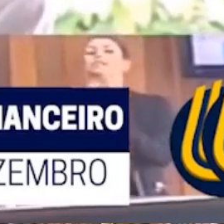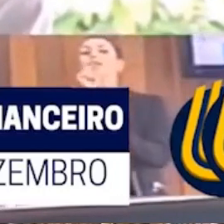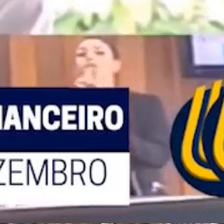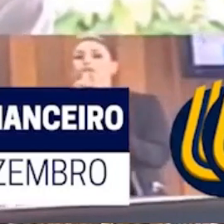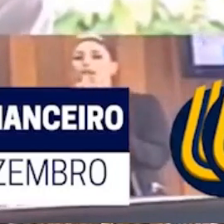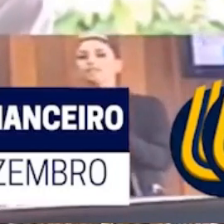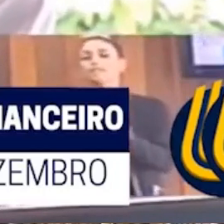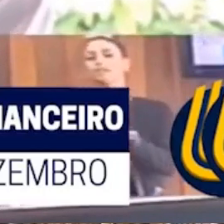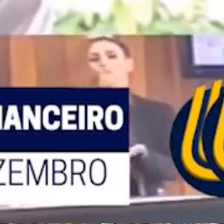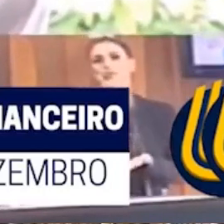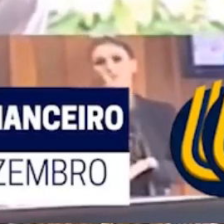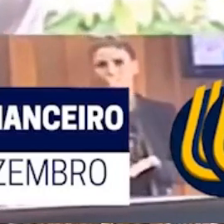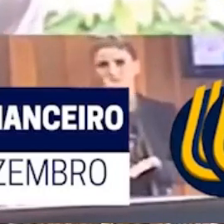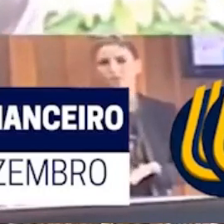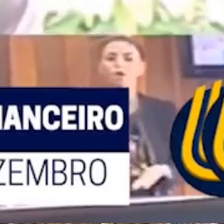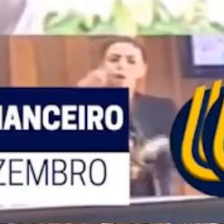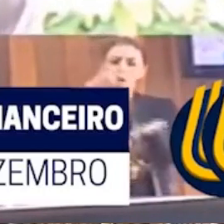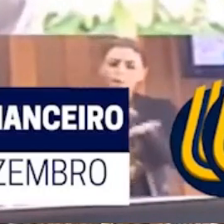um recurso